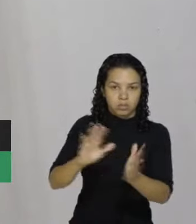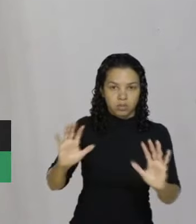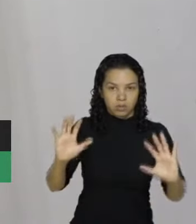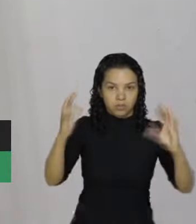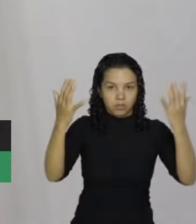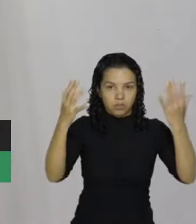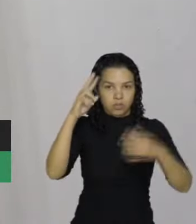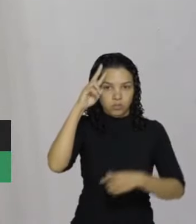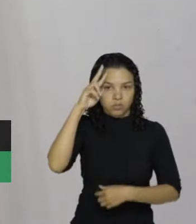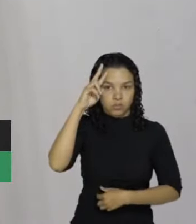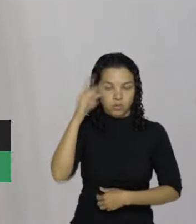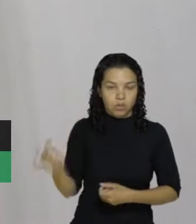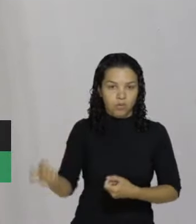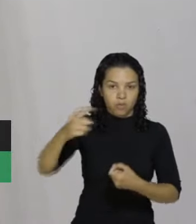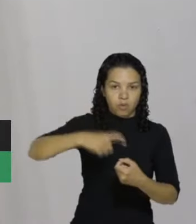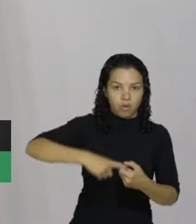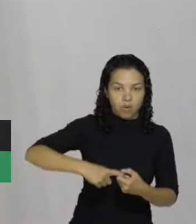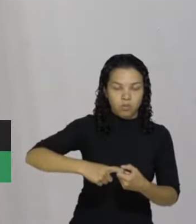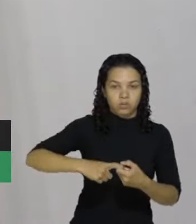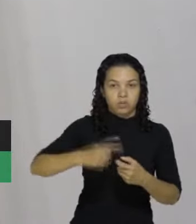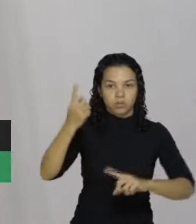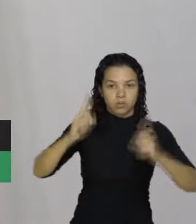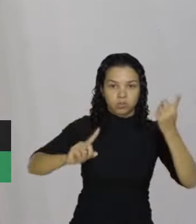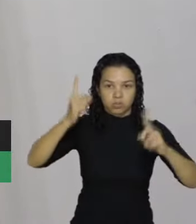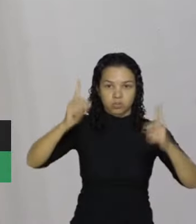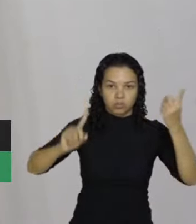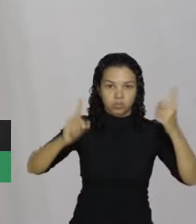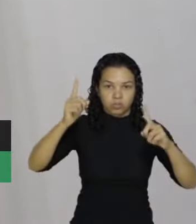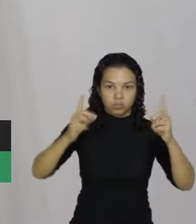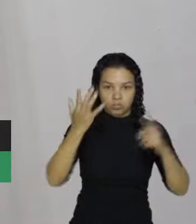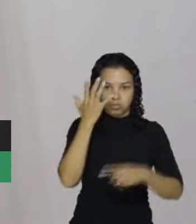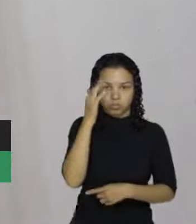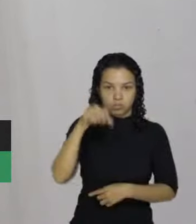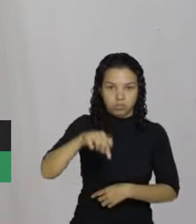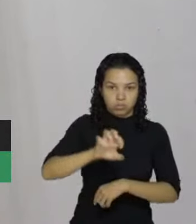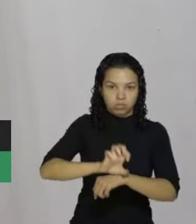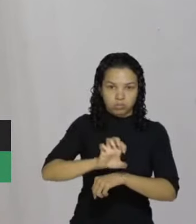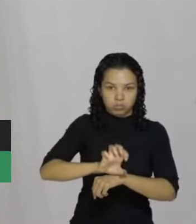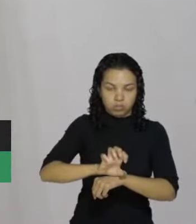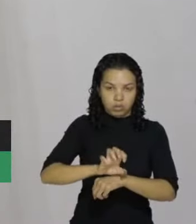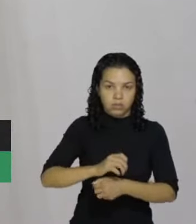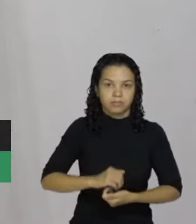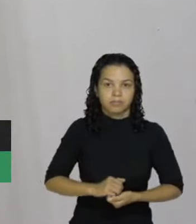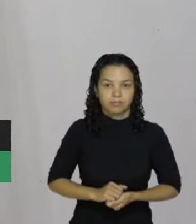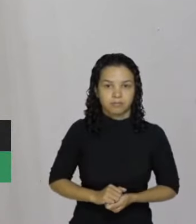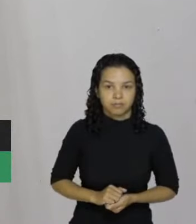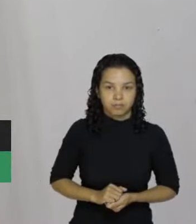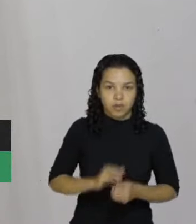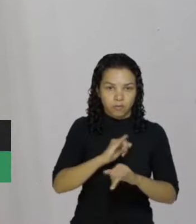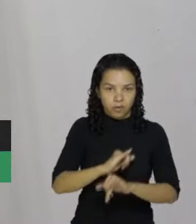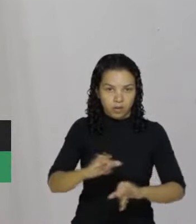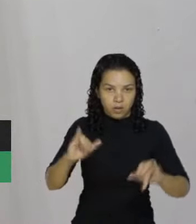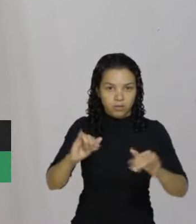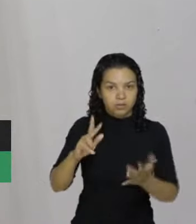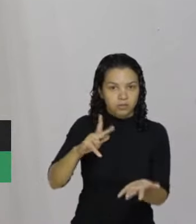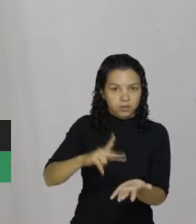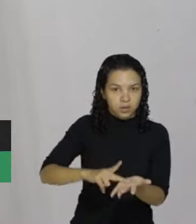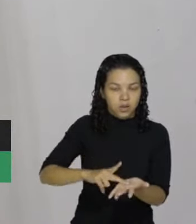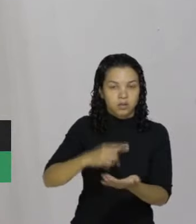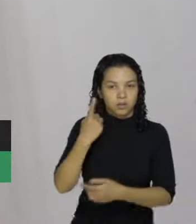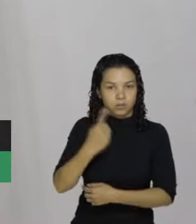histórico que foi a retomada do carnaval no nosso estado. Quero dizer que realmente, como o deputado Fabiano